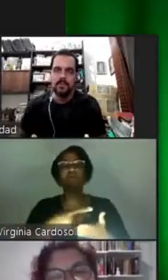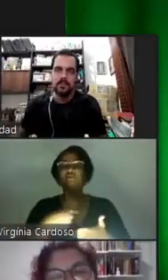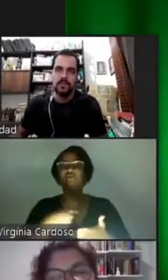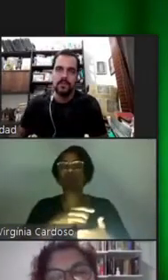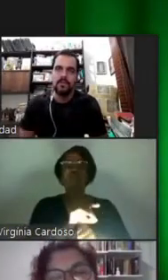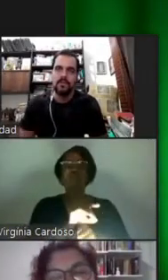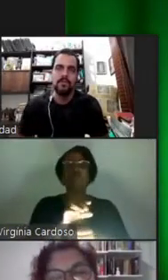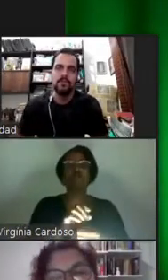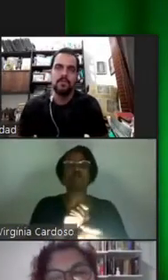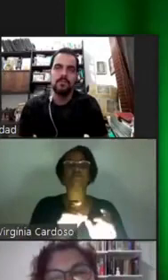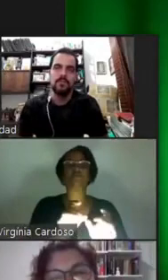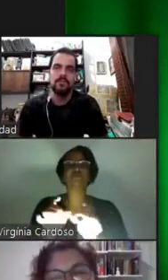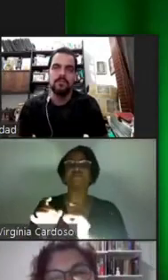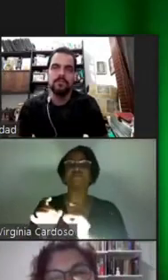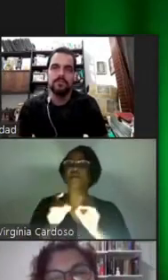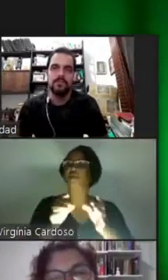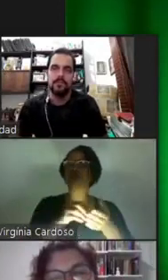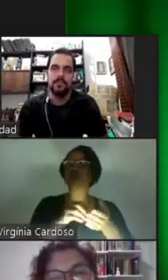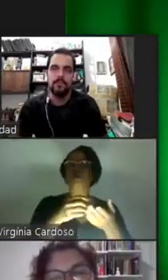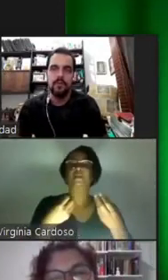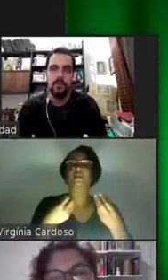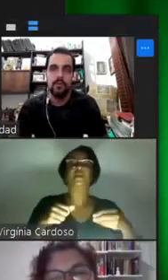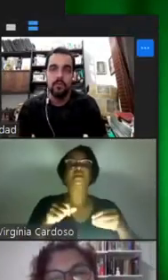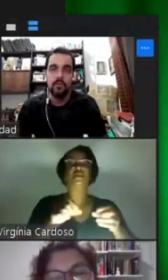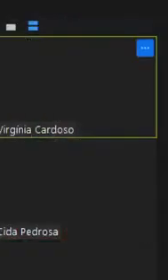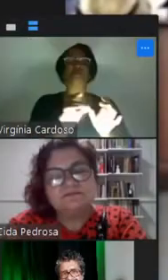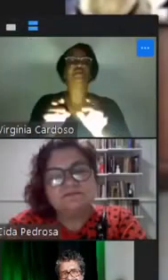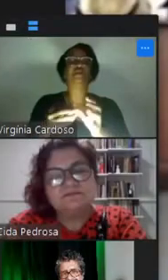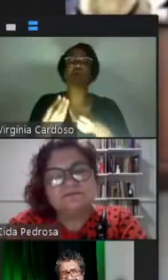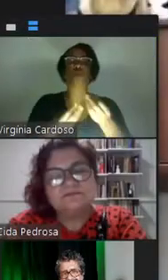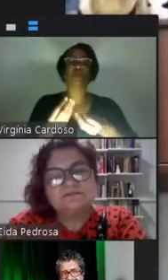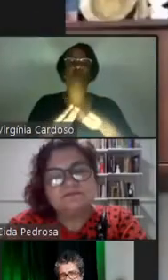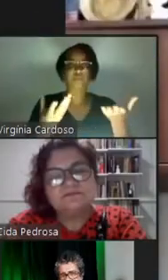escrito, agora precisa circular, precisa sair. Bom,